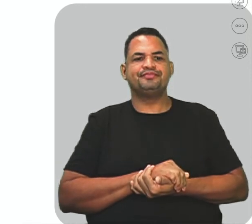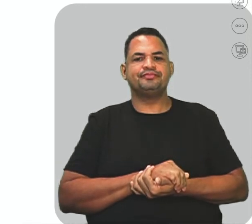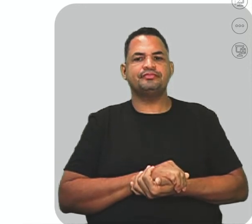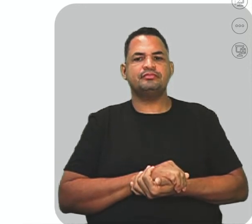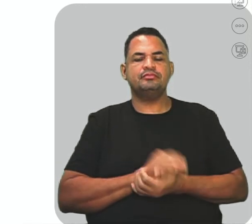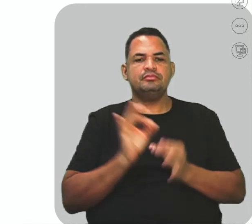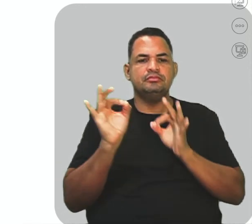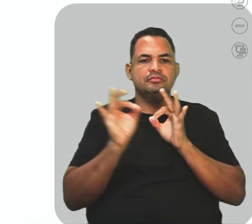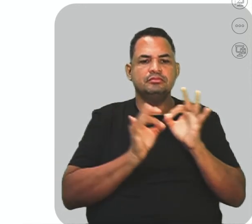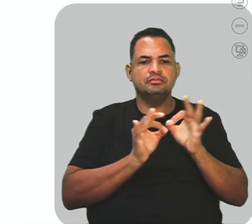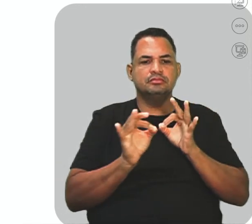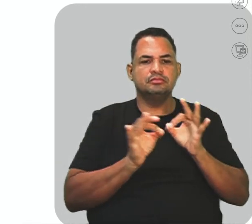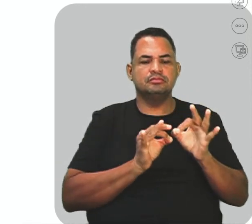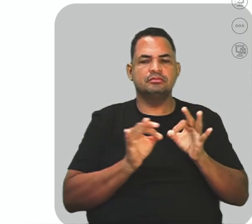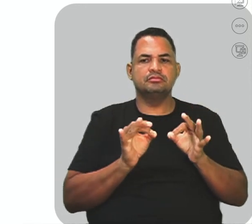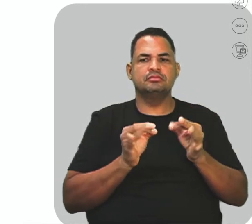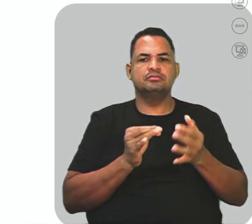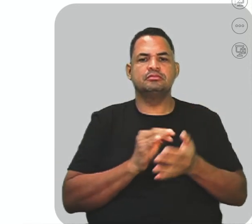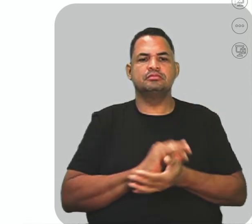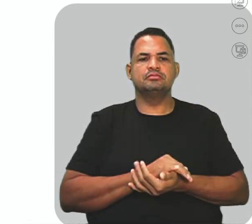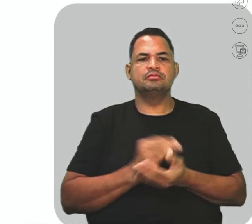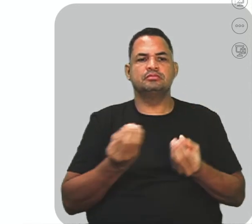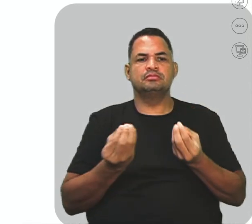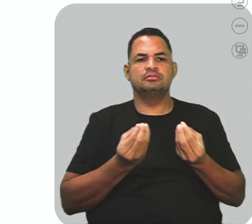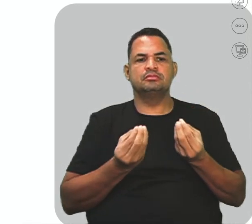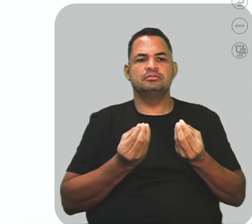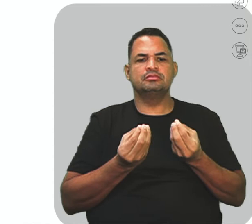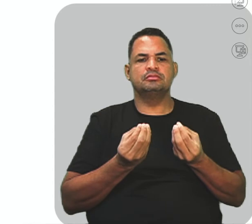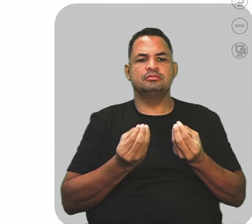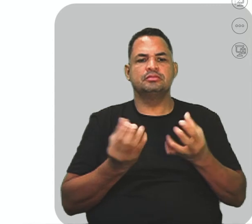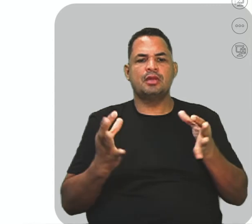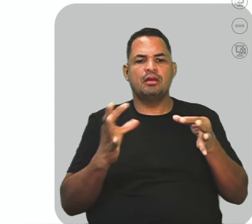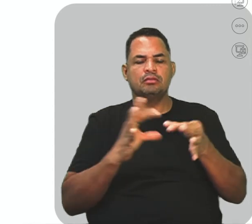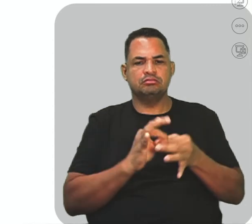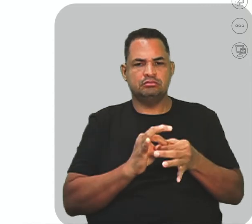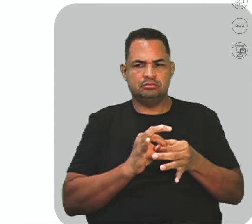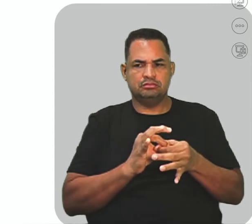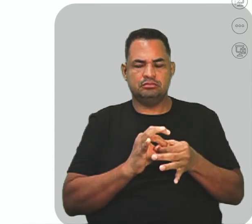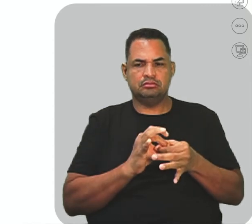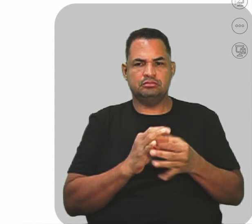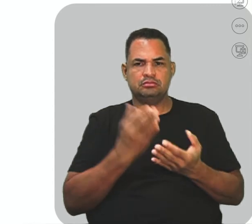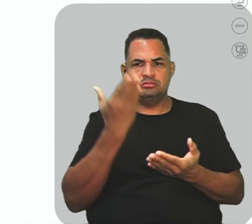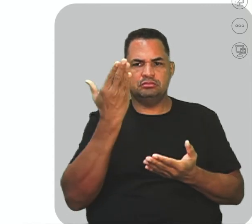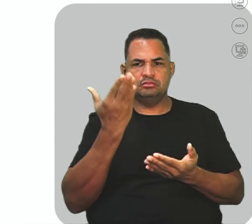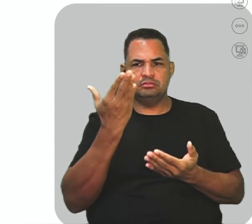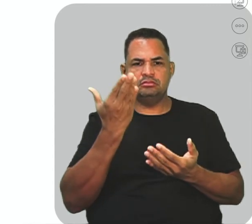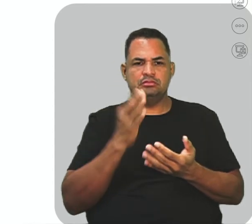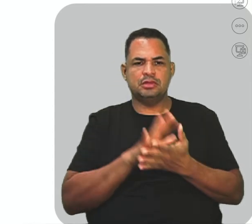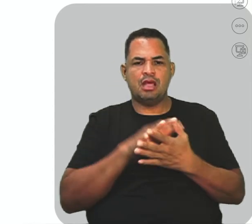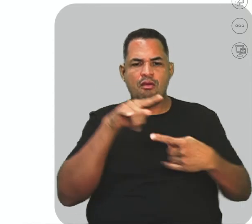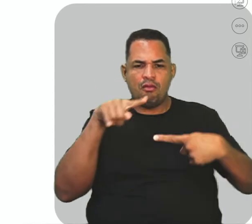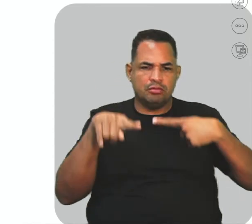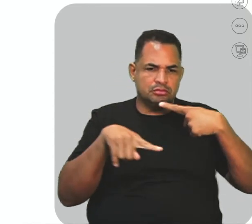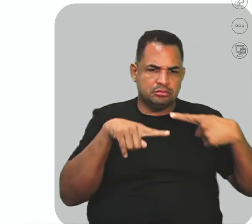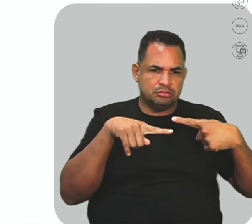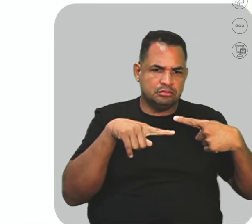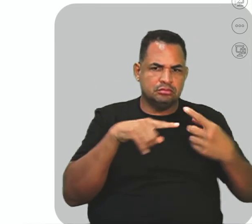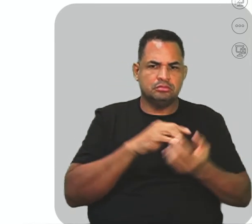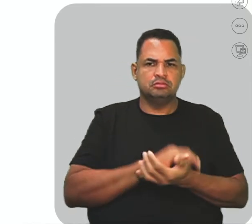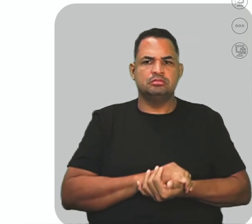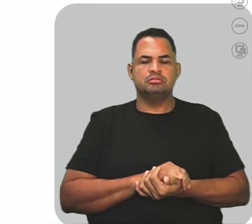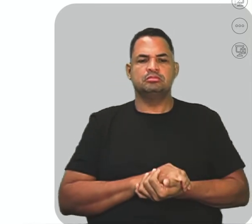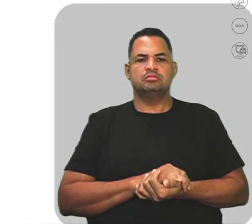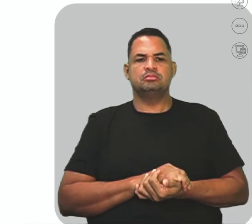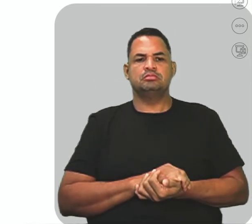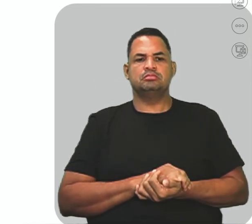e a construção dessa oração com esses conectivos, né? Essa é a real função. Vamos